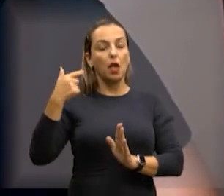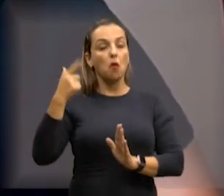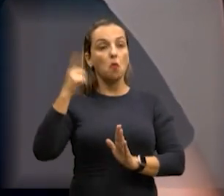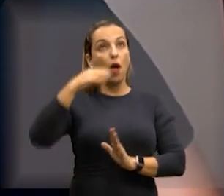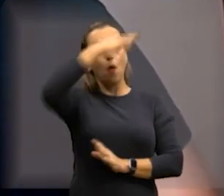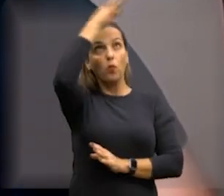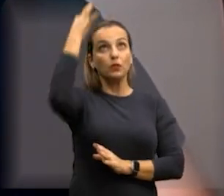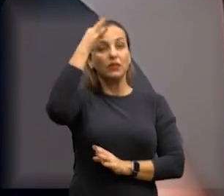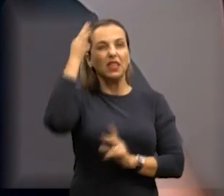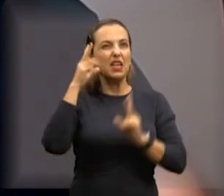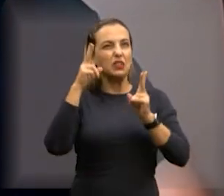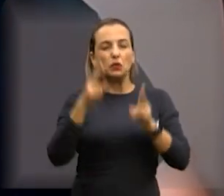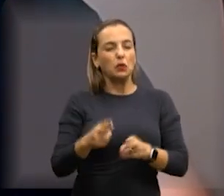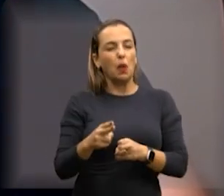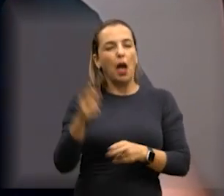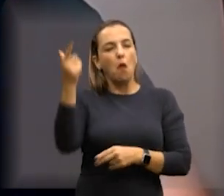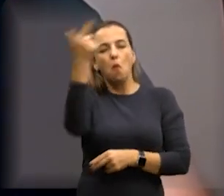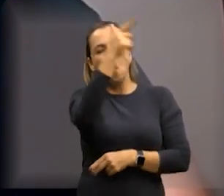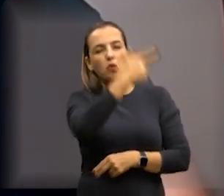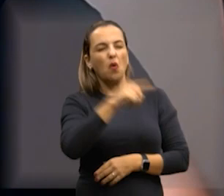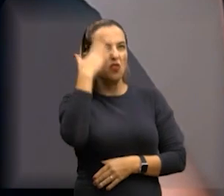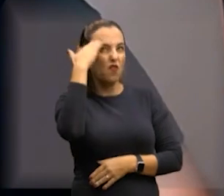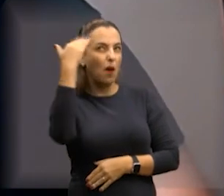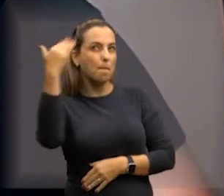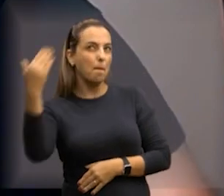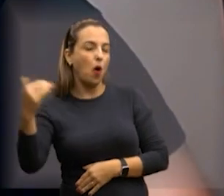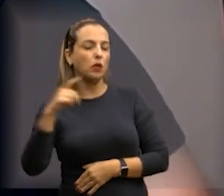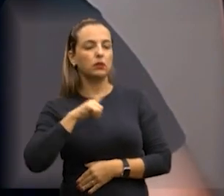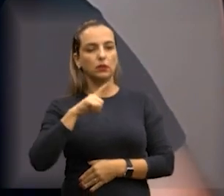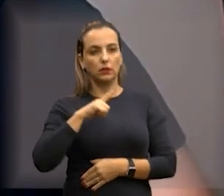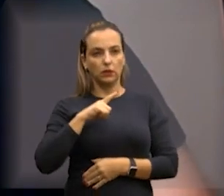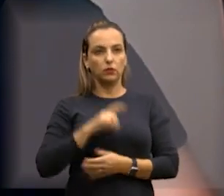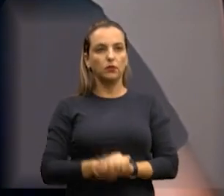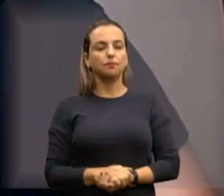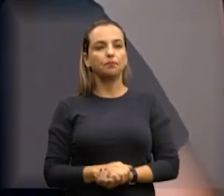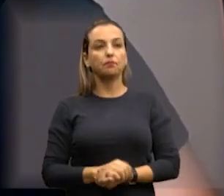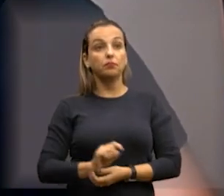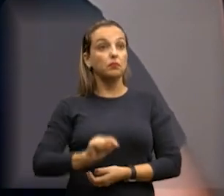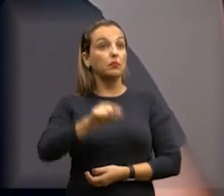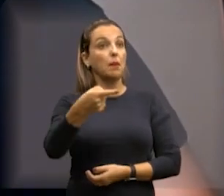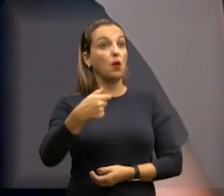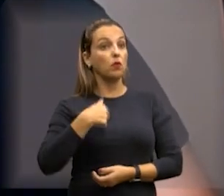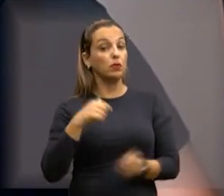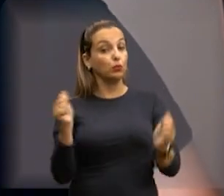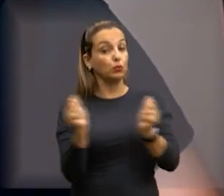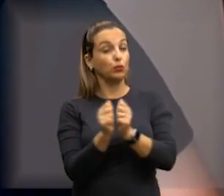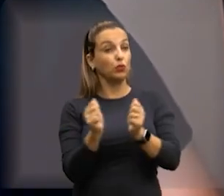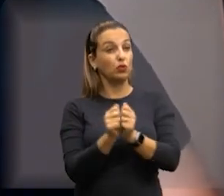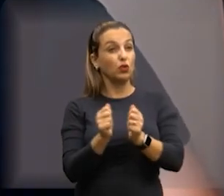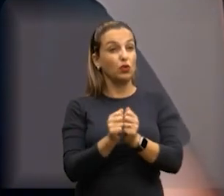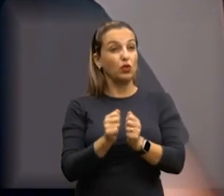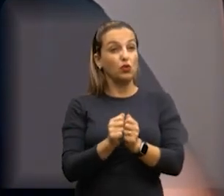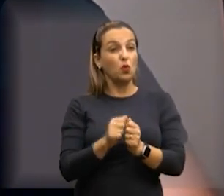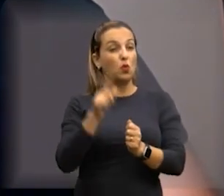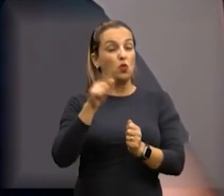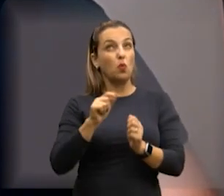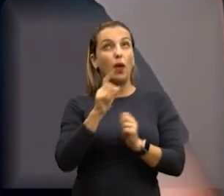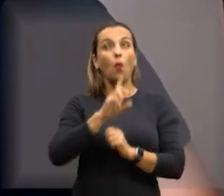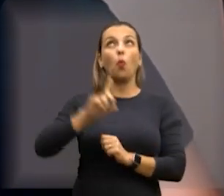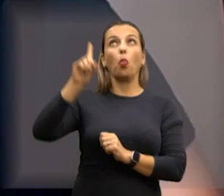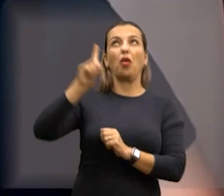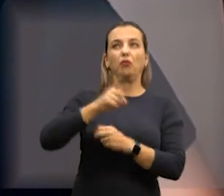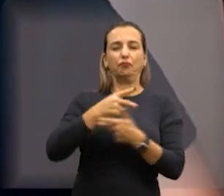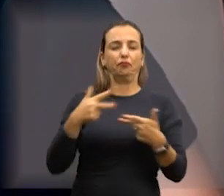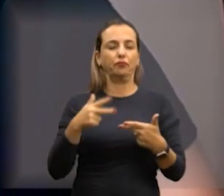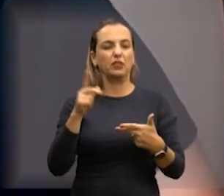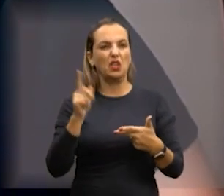assim como Wellington de Menezes, Sidney Rames de Araújo e Elliot Rodger. Logo estarei ao lado das sete virgens em comunhão com o divino.